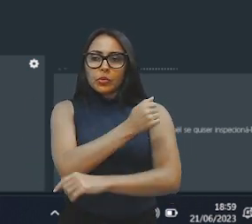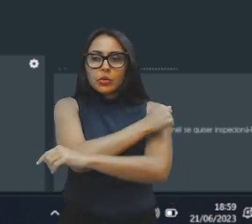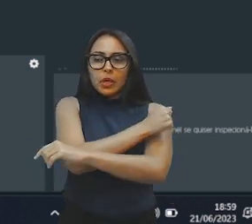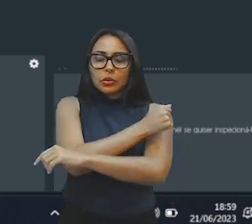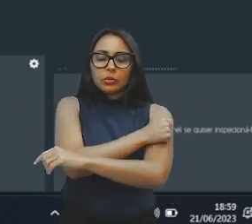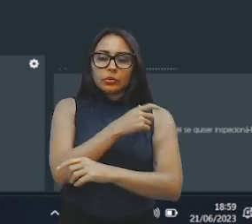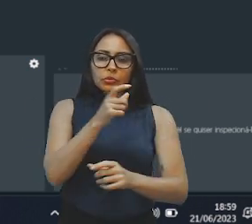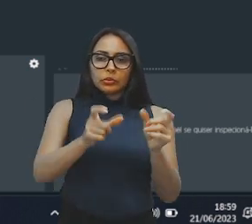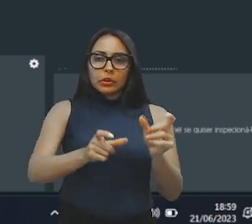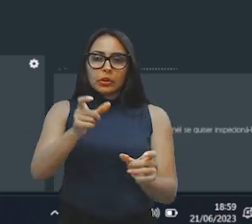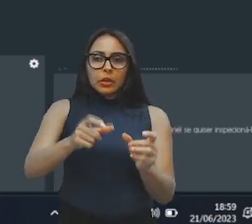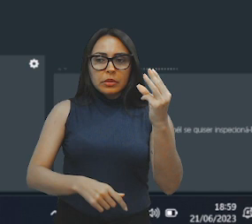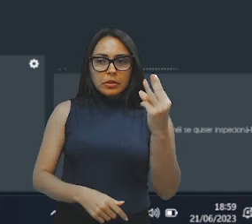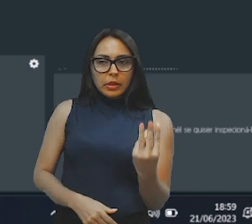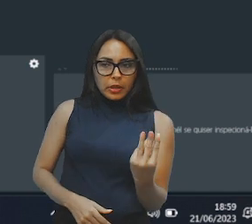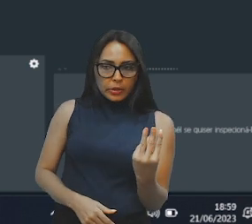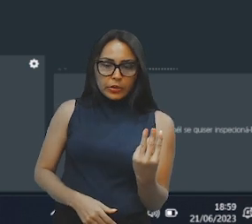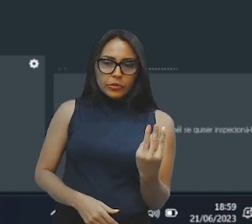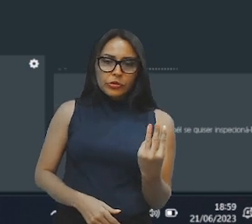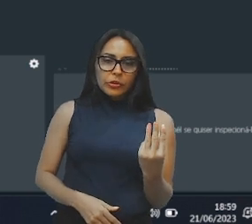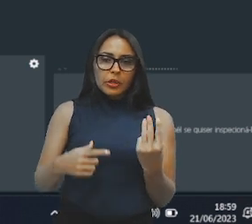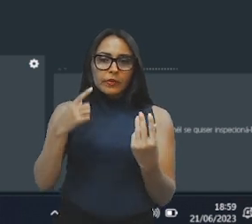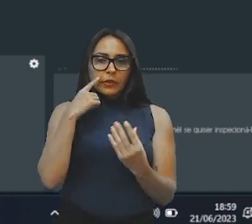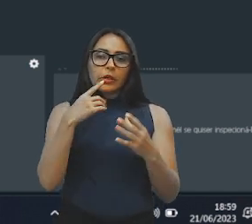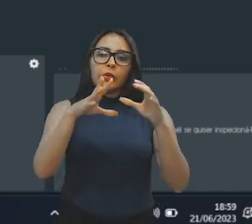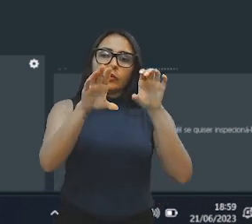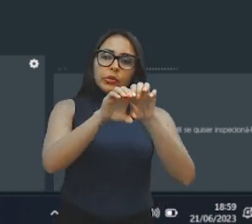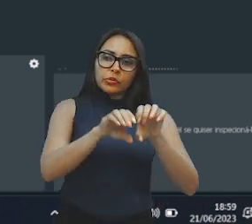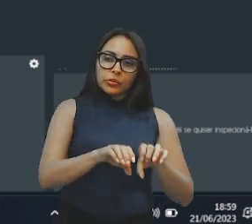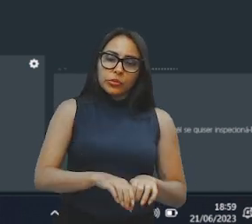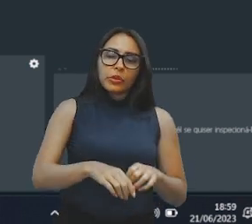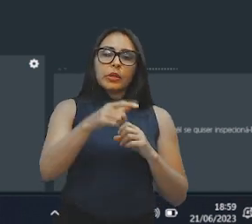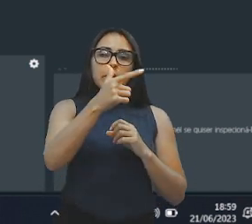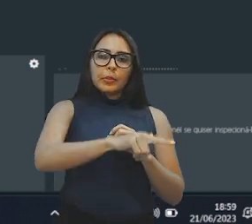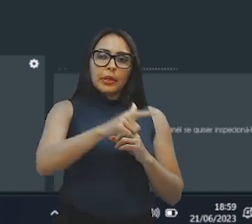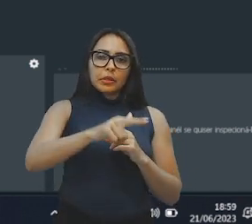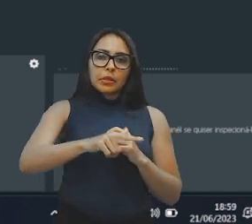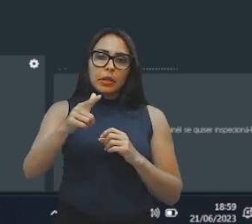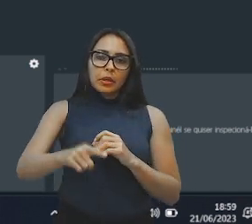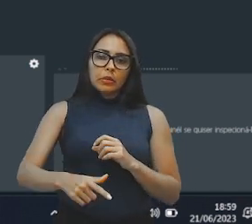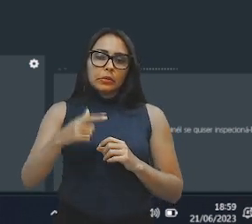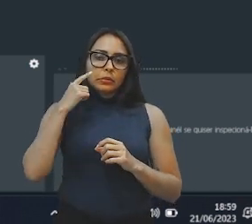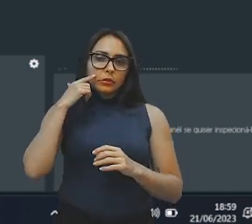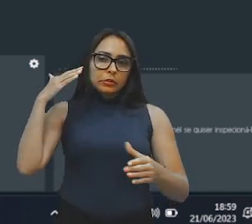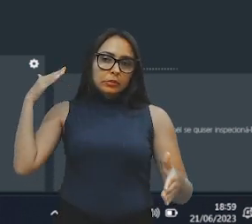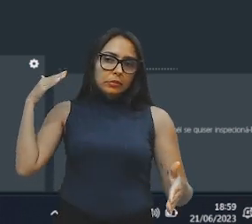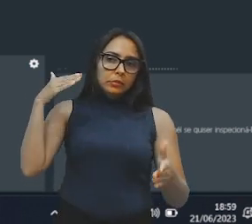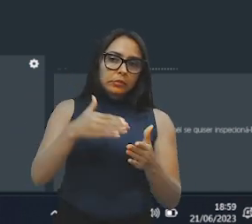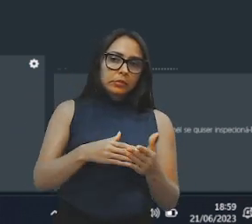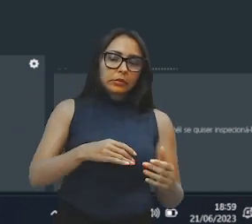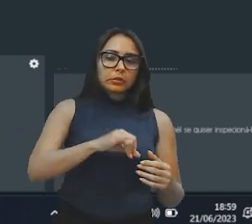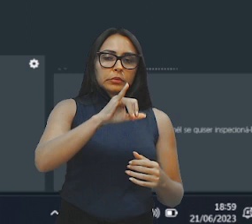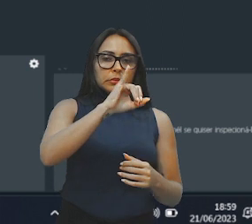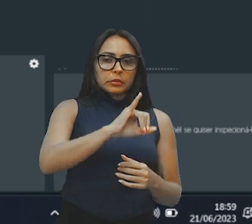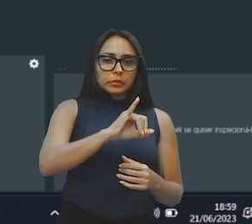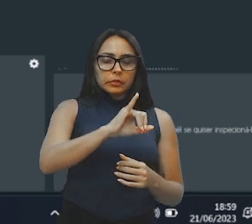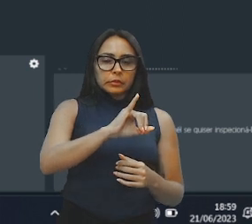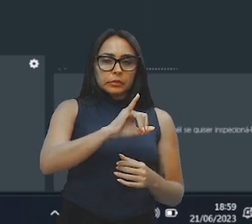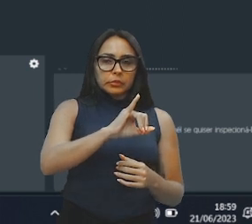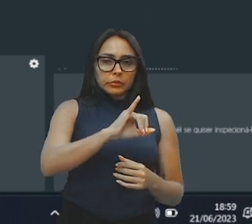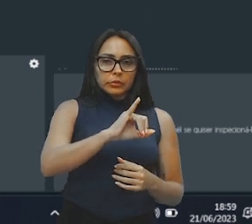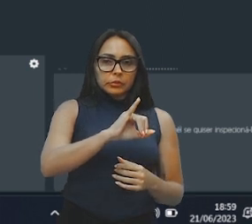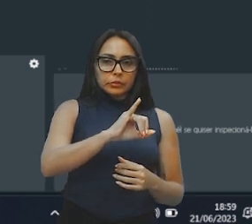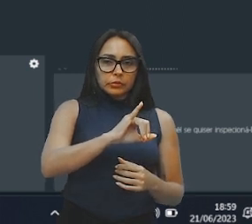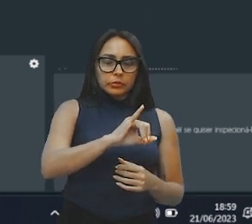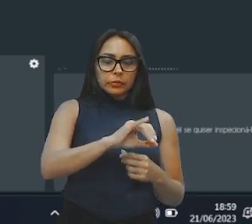desejo. Ele vai entrar numa estrutura de repetição até que i seja menor que quantidade, ou seja, seja menor